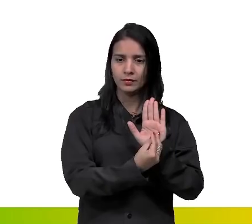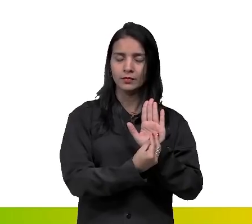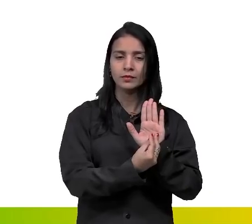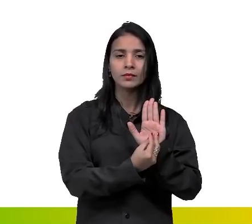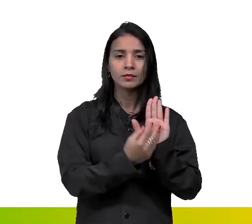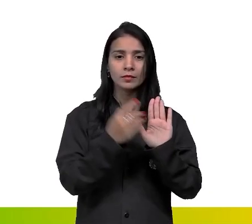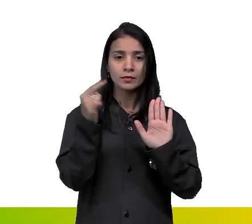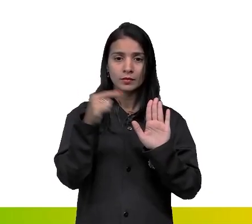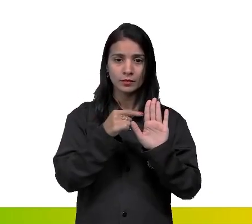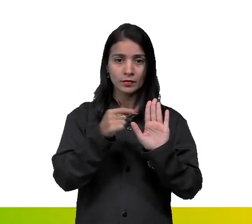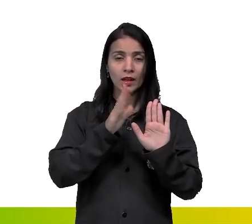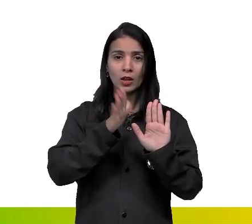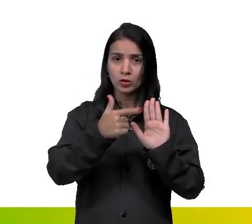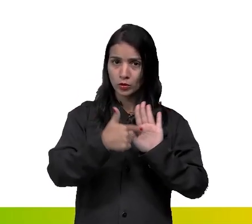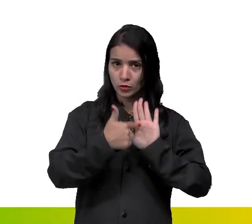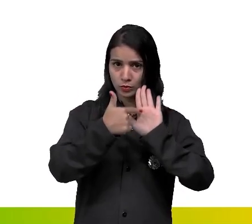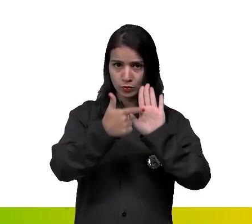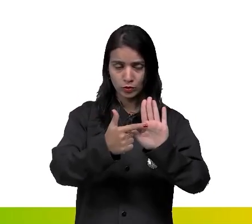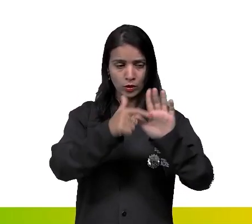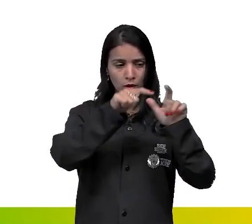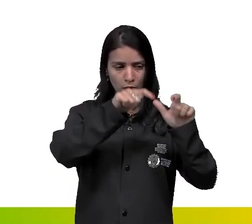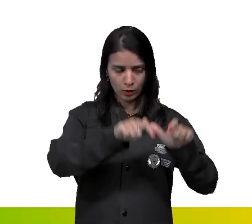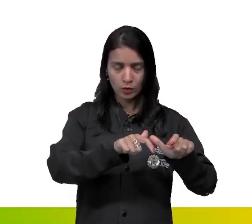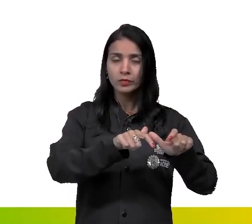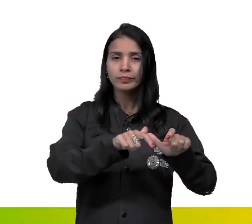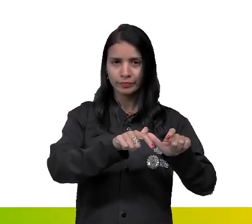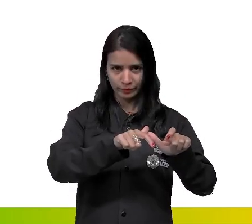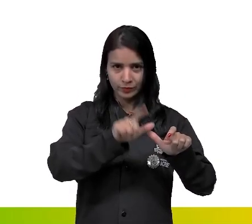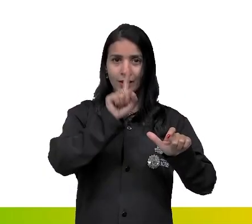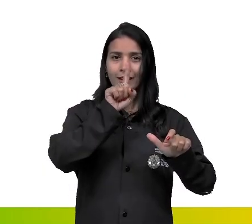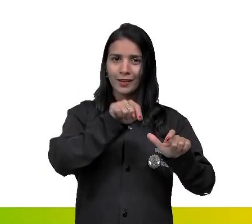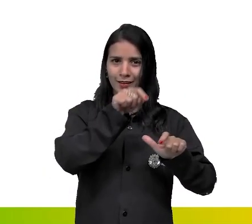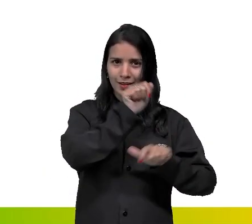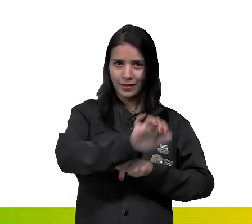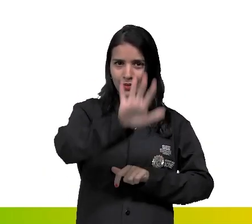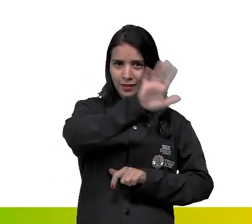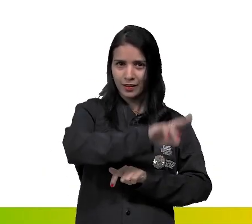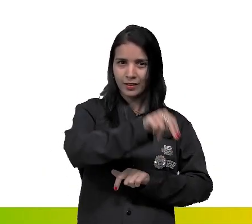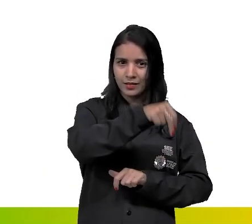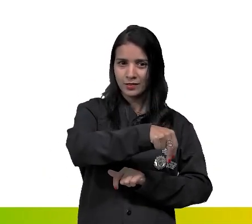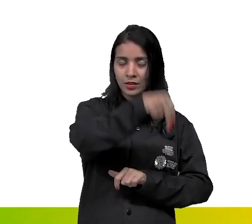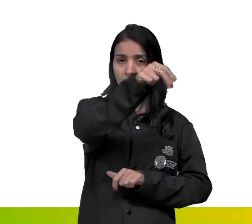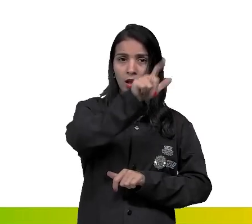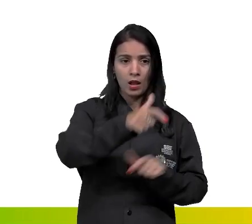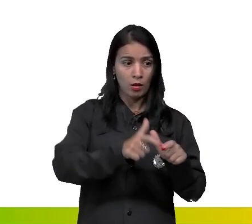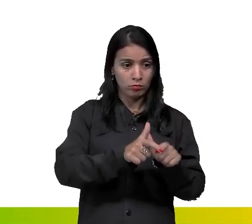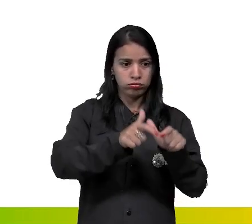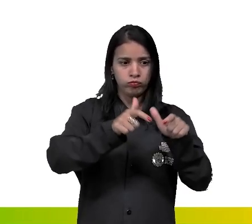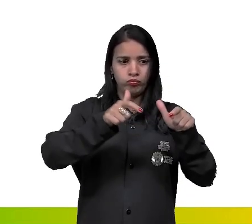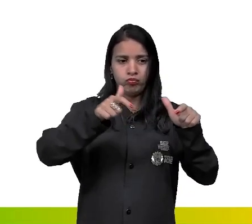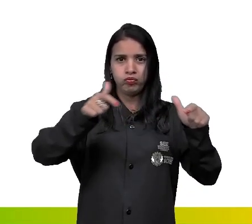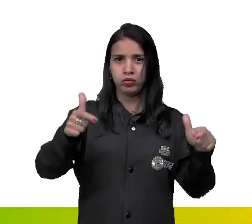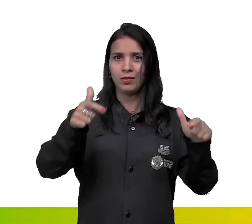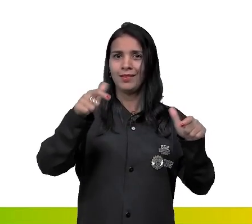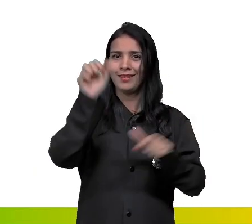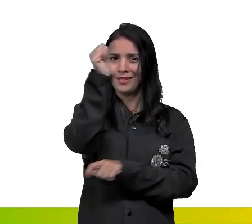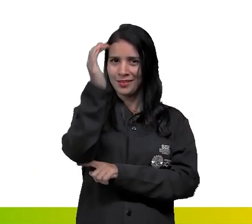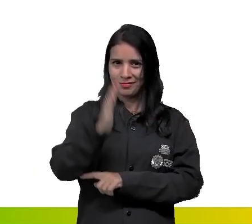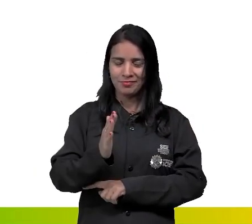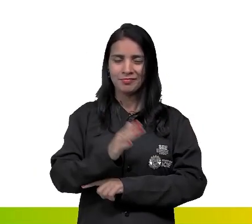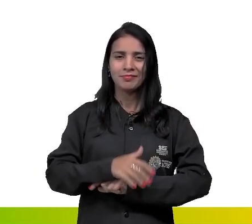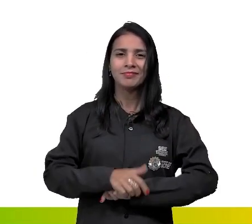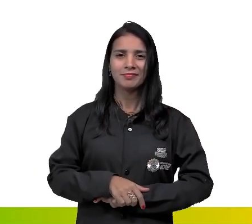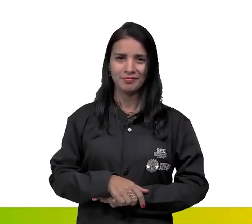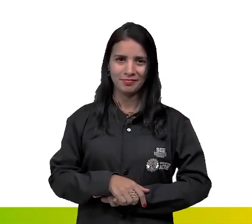e já mostrei para vocês a localização do bioma Amazônia, é o maior bioma do Brasil. Vocês lembram que quando eu